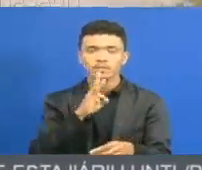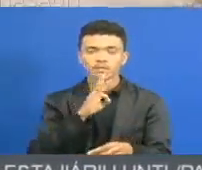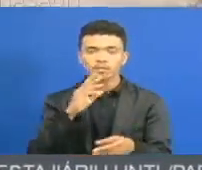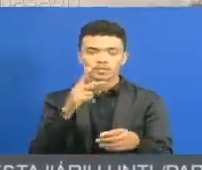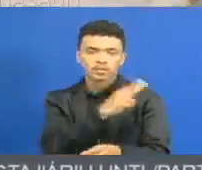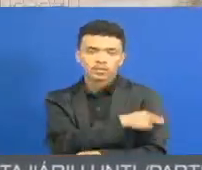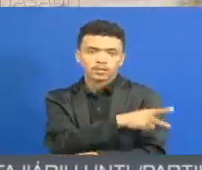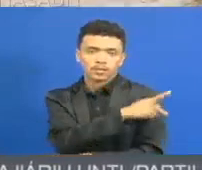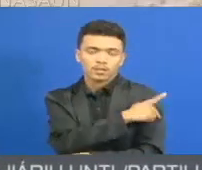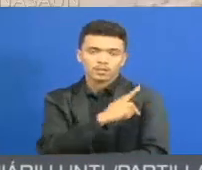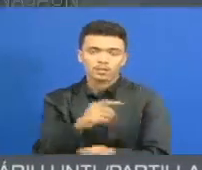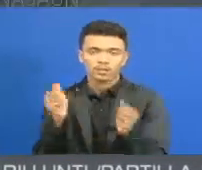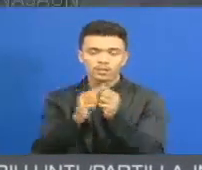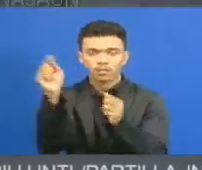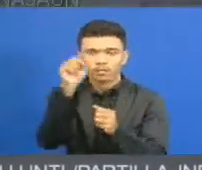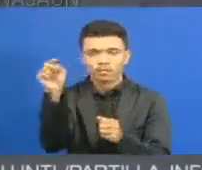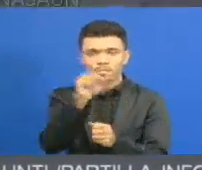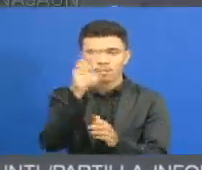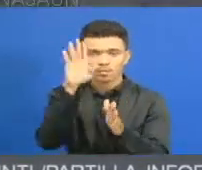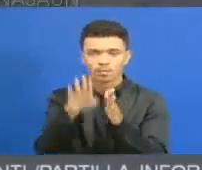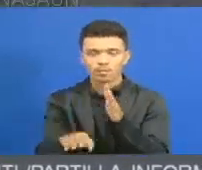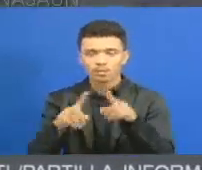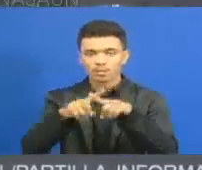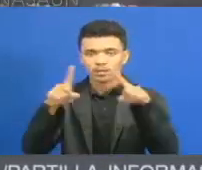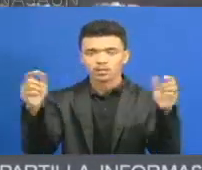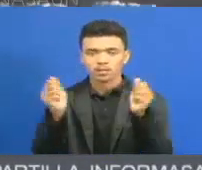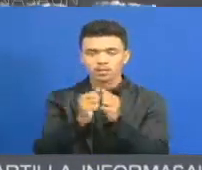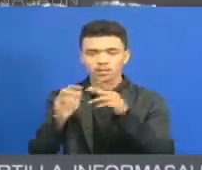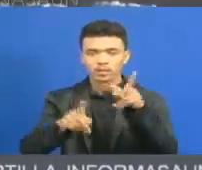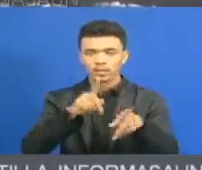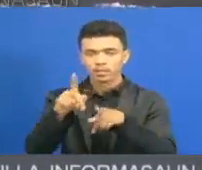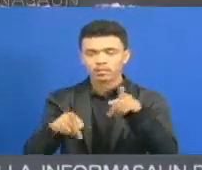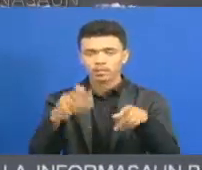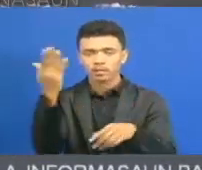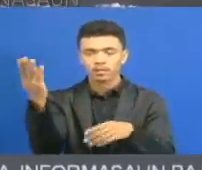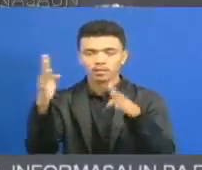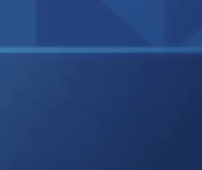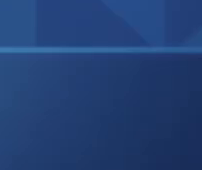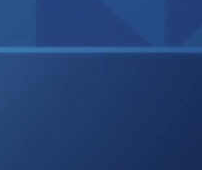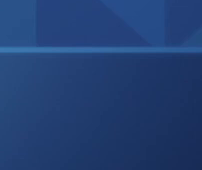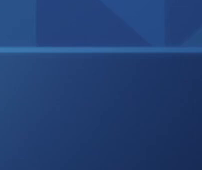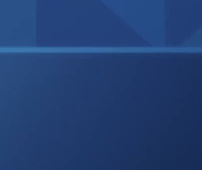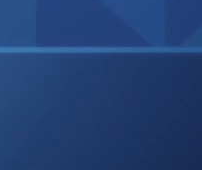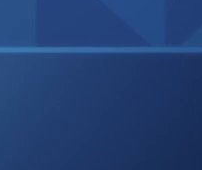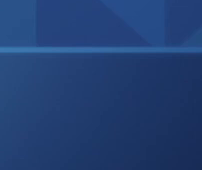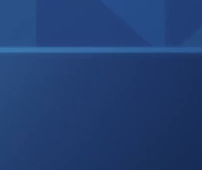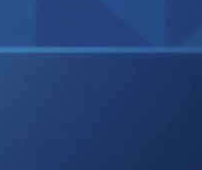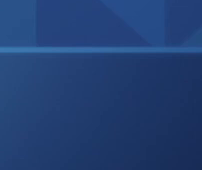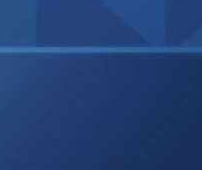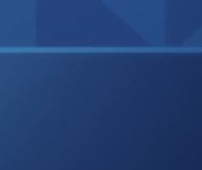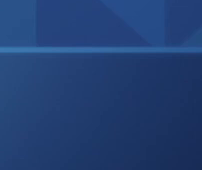clínica ou percentagem que incluiu compara o cidadão e a cidade. Roni Silva, RTL.